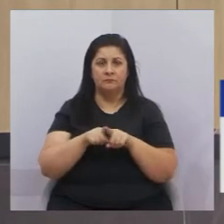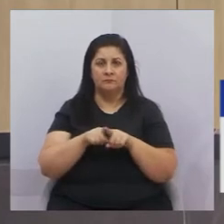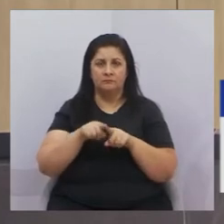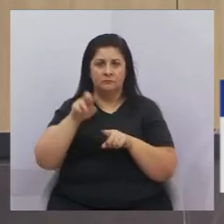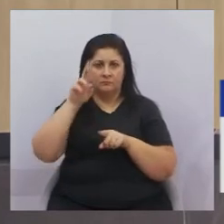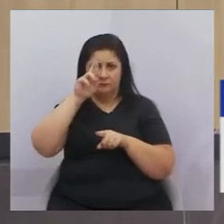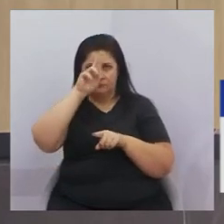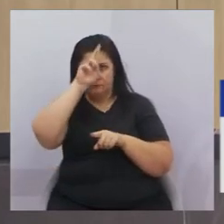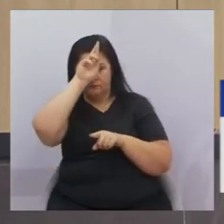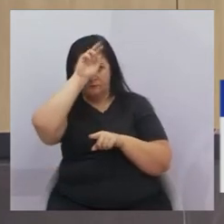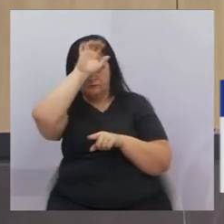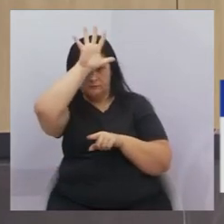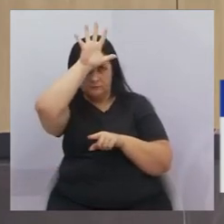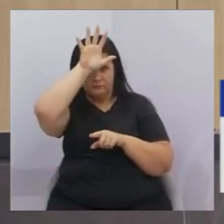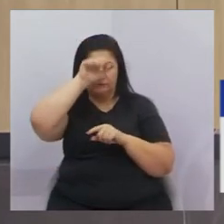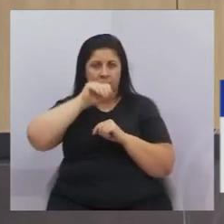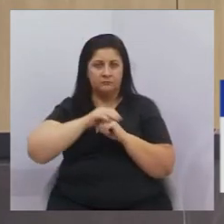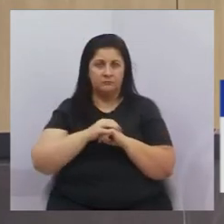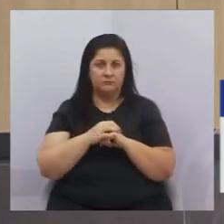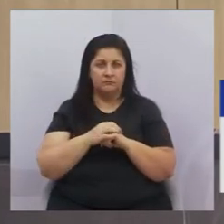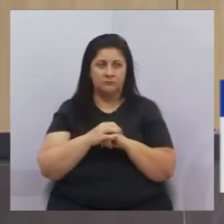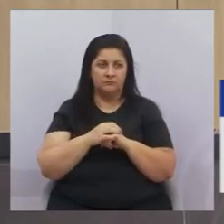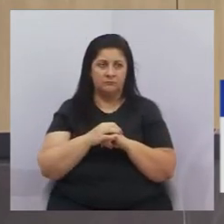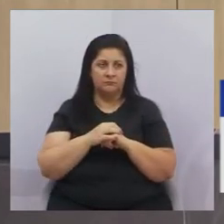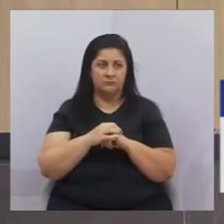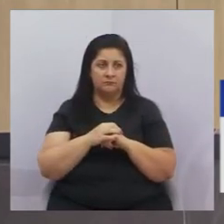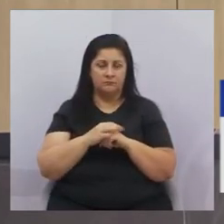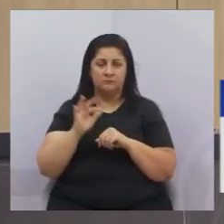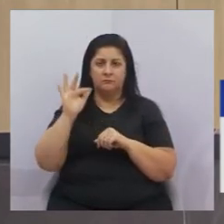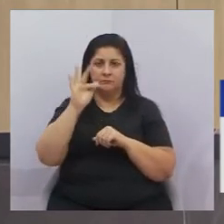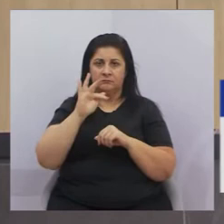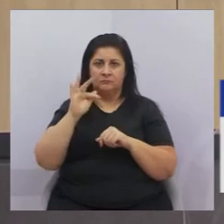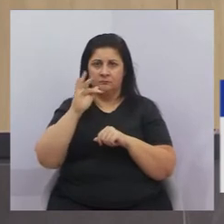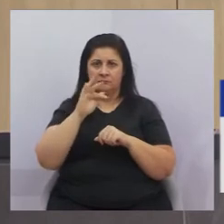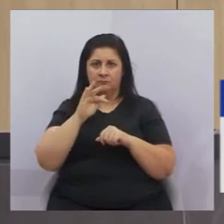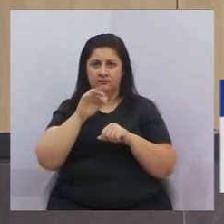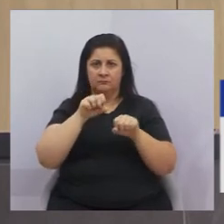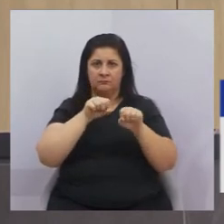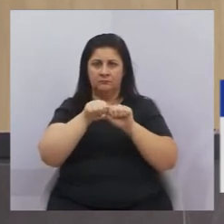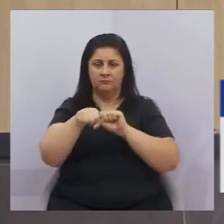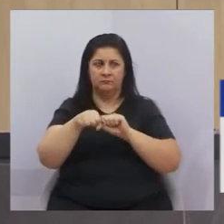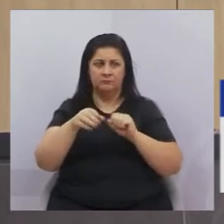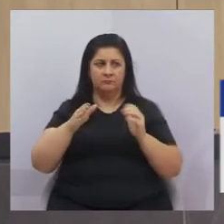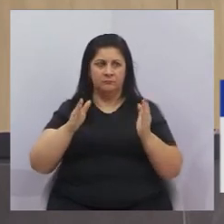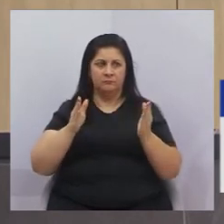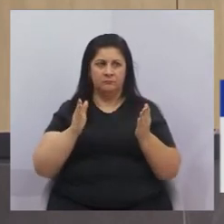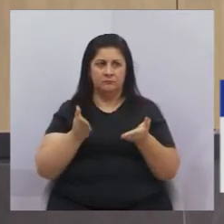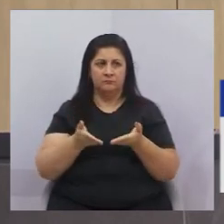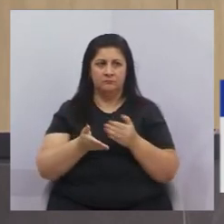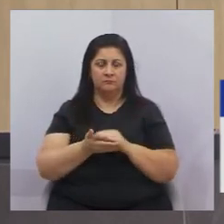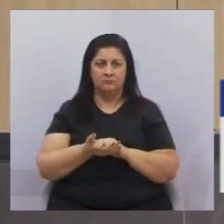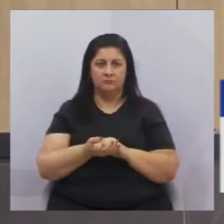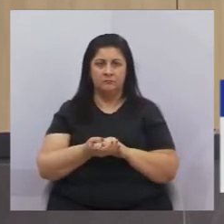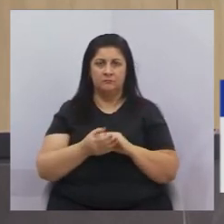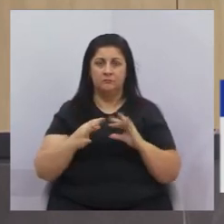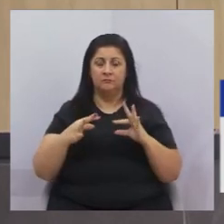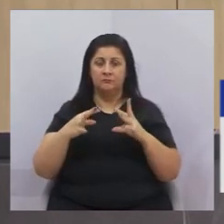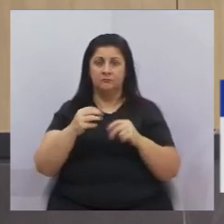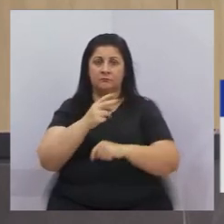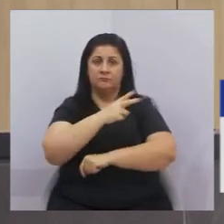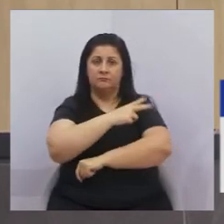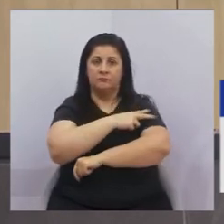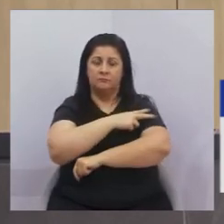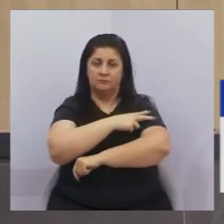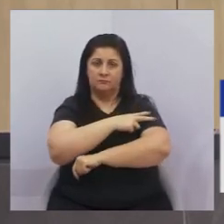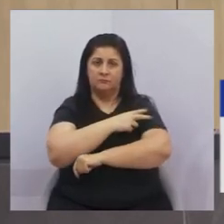exemplo, da questão da formação superior e tudo mais, hoje, né, todos os cargos